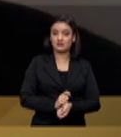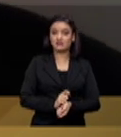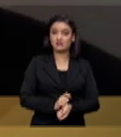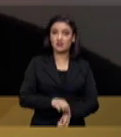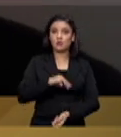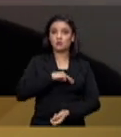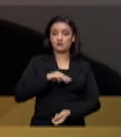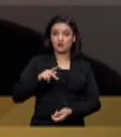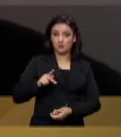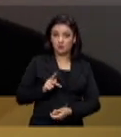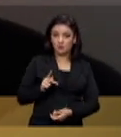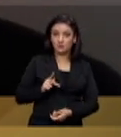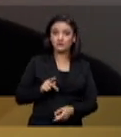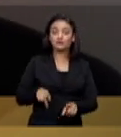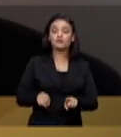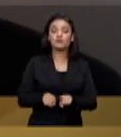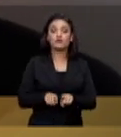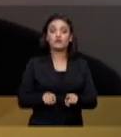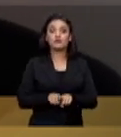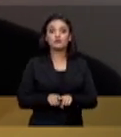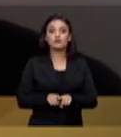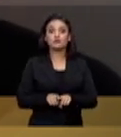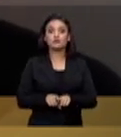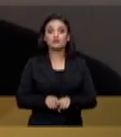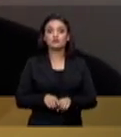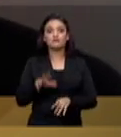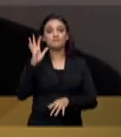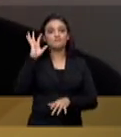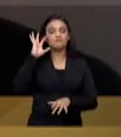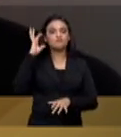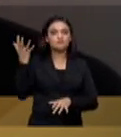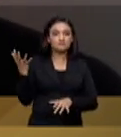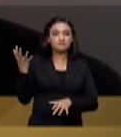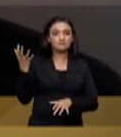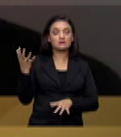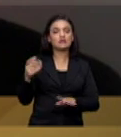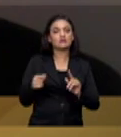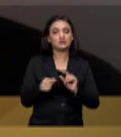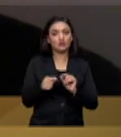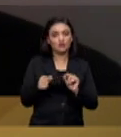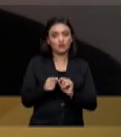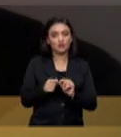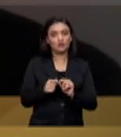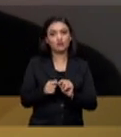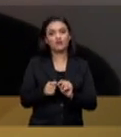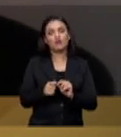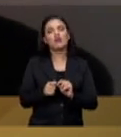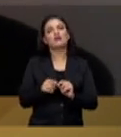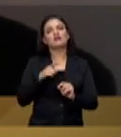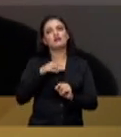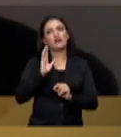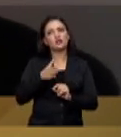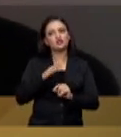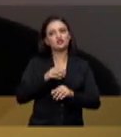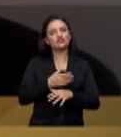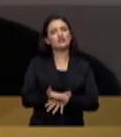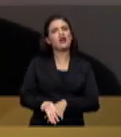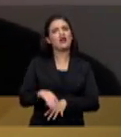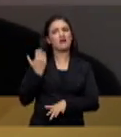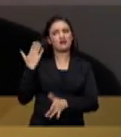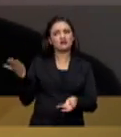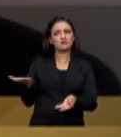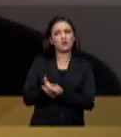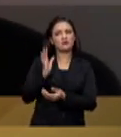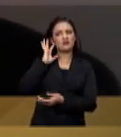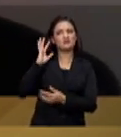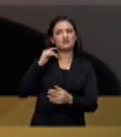a conformidade da decisão agravada com precedentes do Supremo Tribunal Federal, a